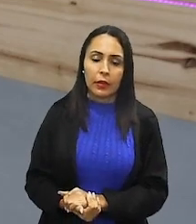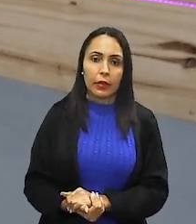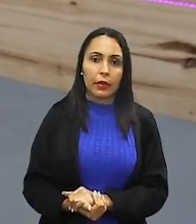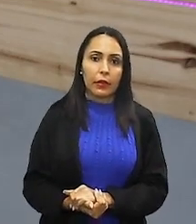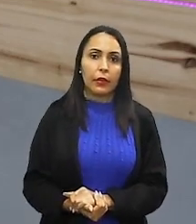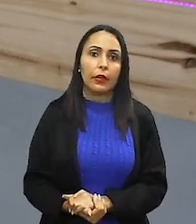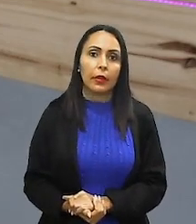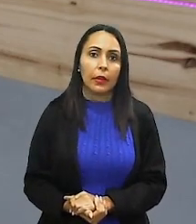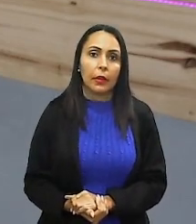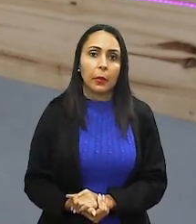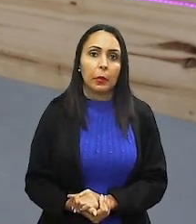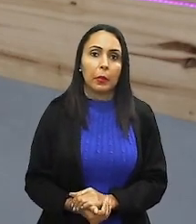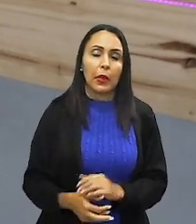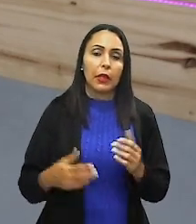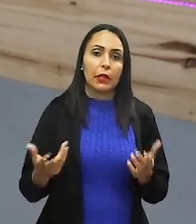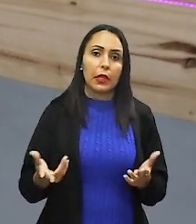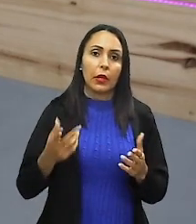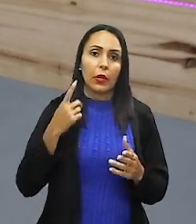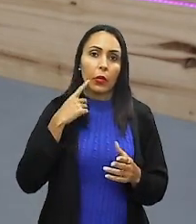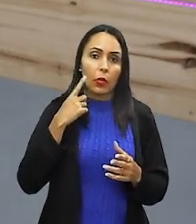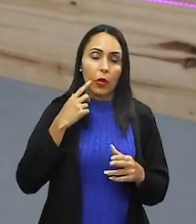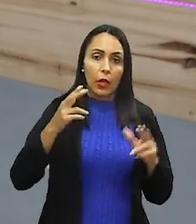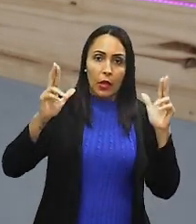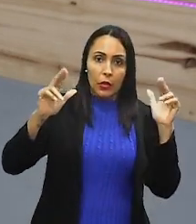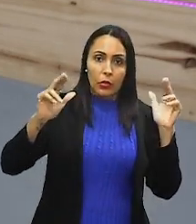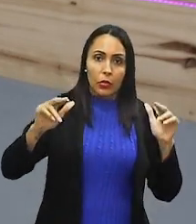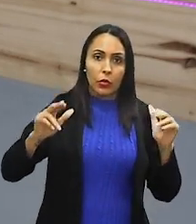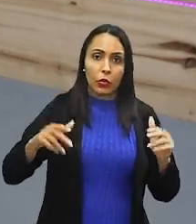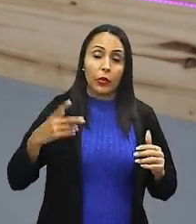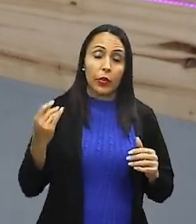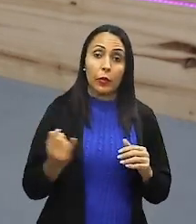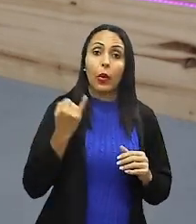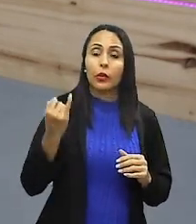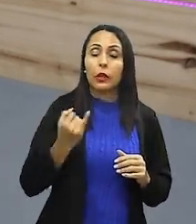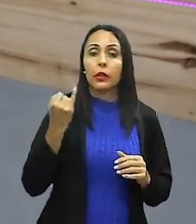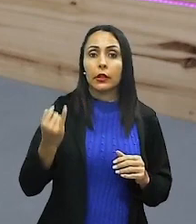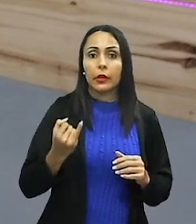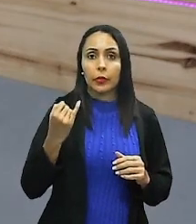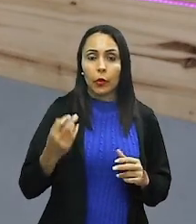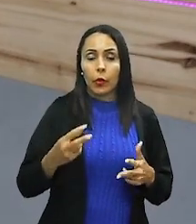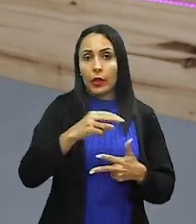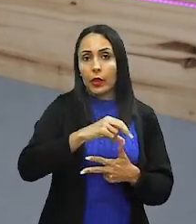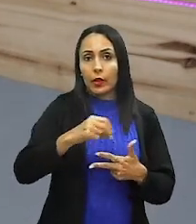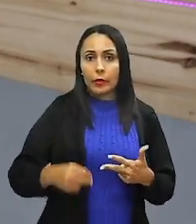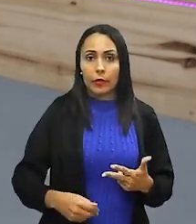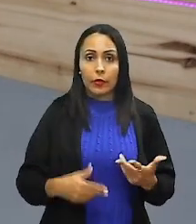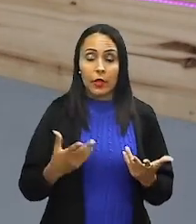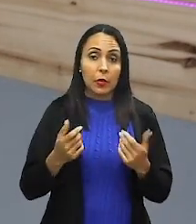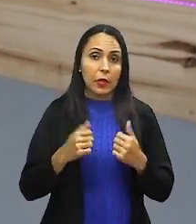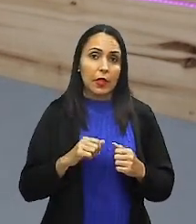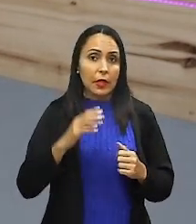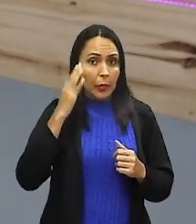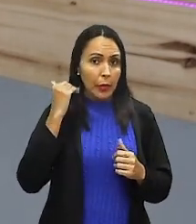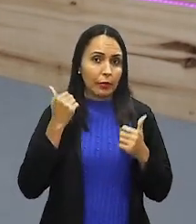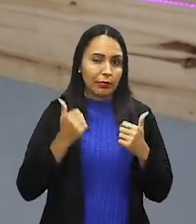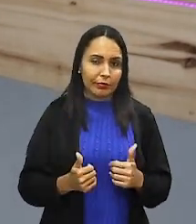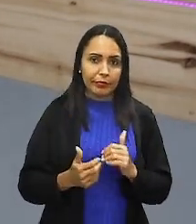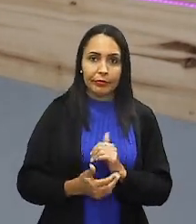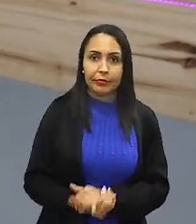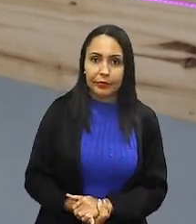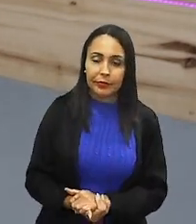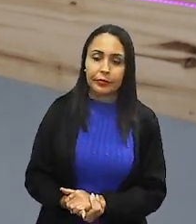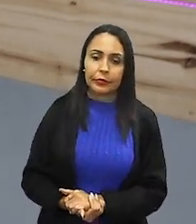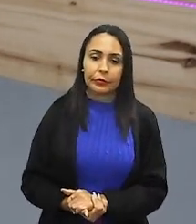mas é um assunto da microbiologia importantíssimo para o Enem. Vocês têm que saber do vírus. Vocês têm que saber